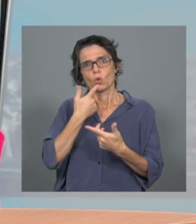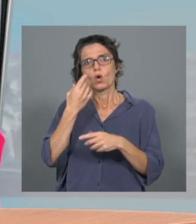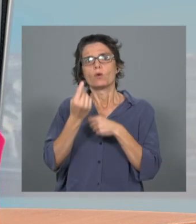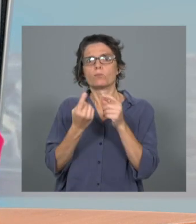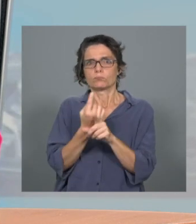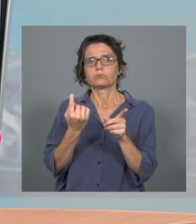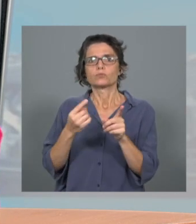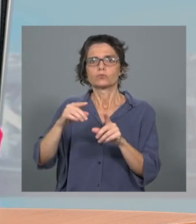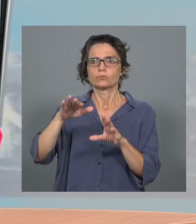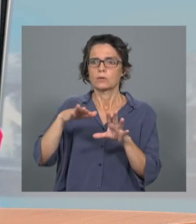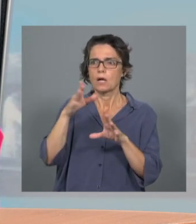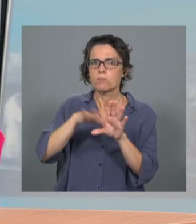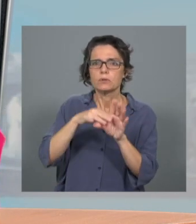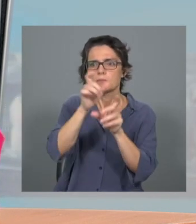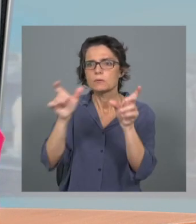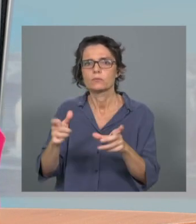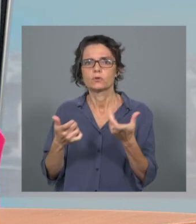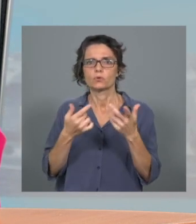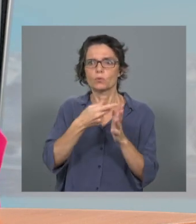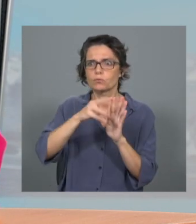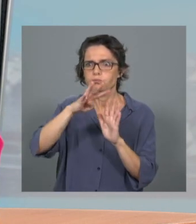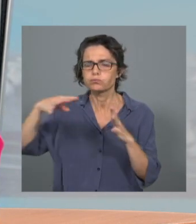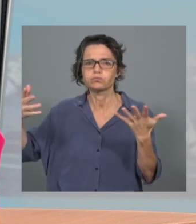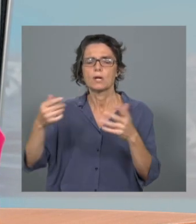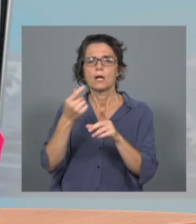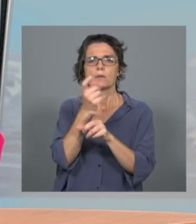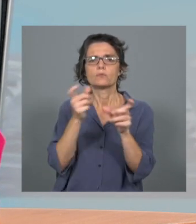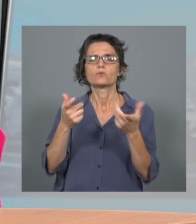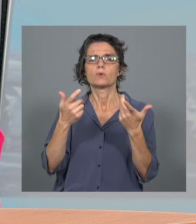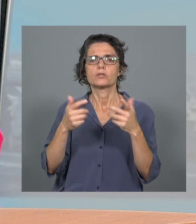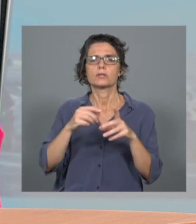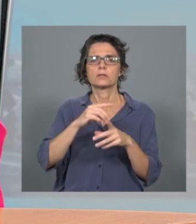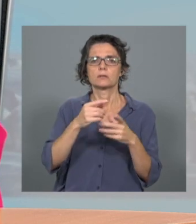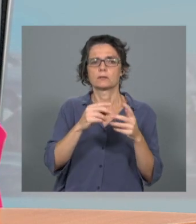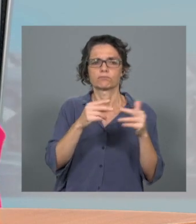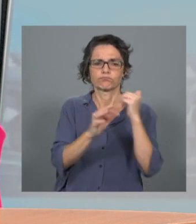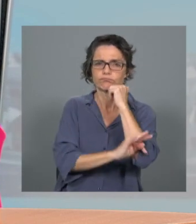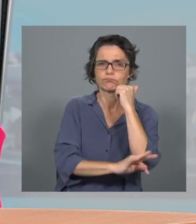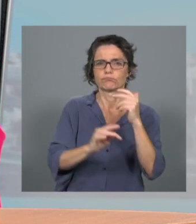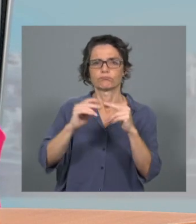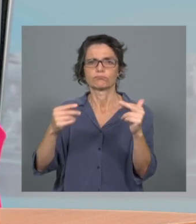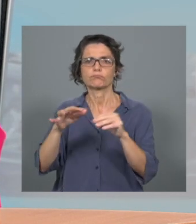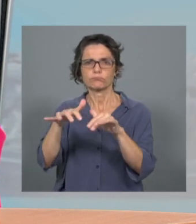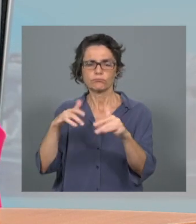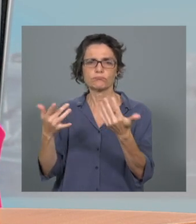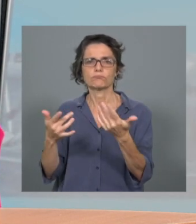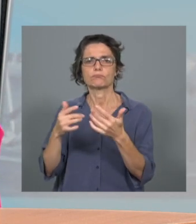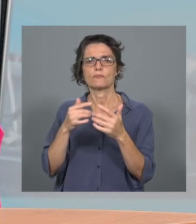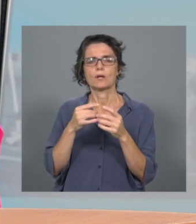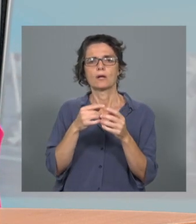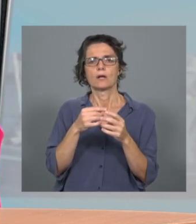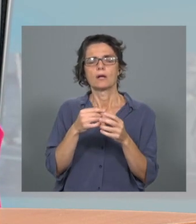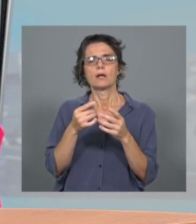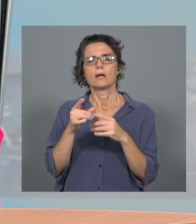envolverem-se em candidaturas a juntas de freguesia, a câmaras, a assembleias municipais. Tivemos, mais uma vez, muitos